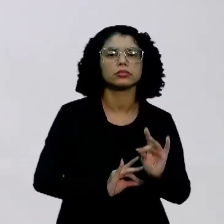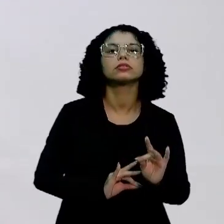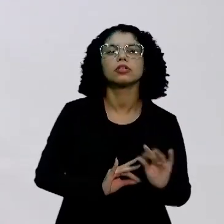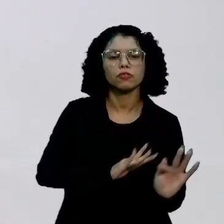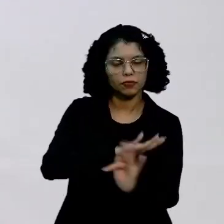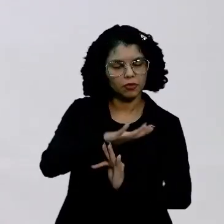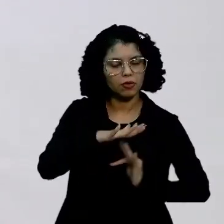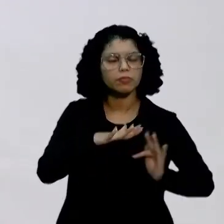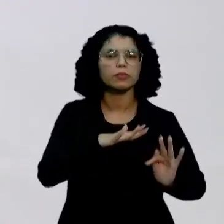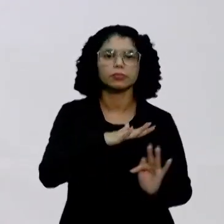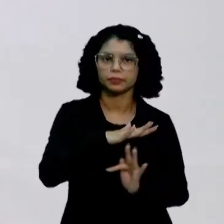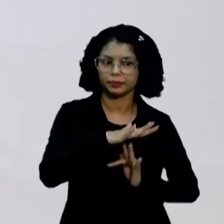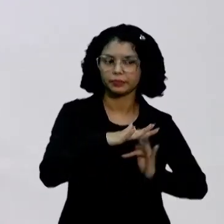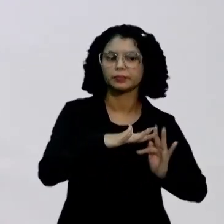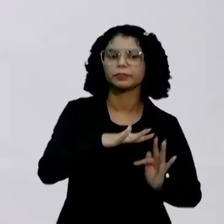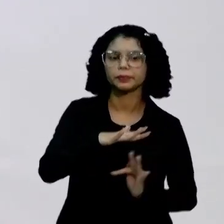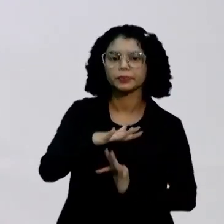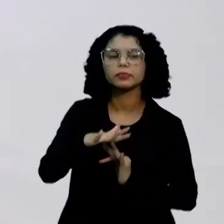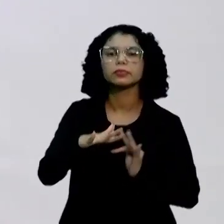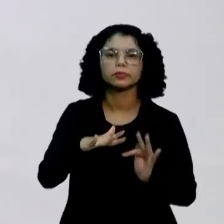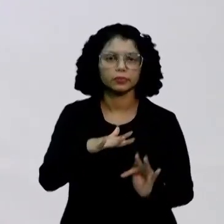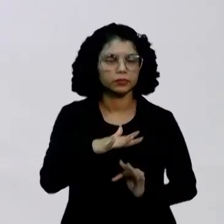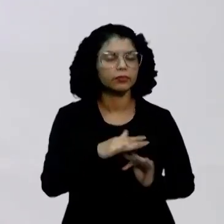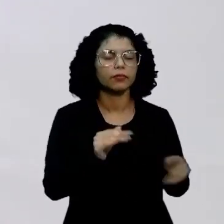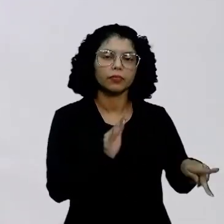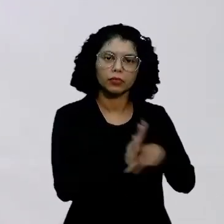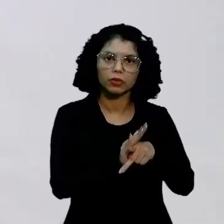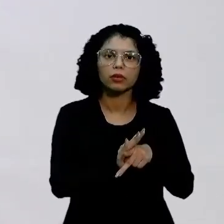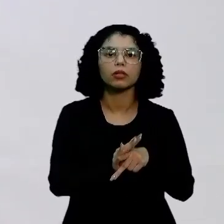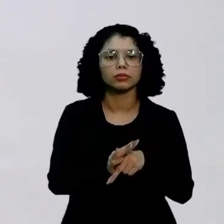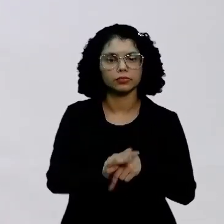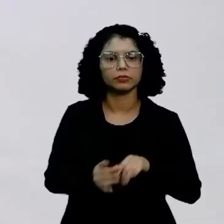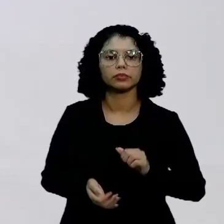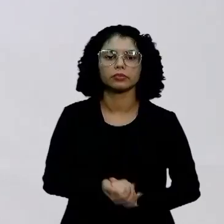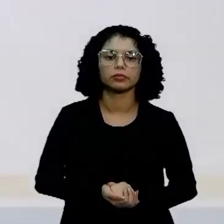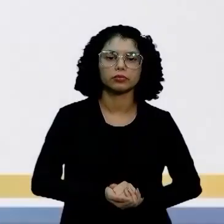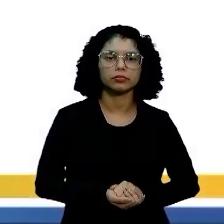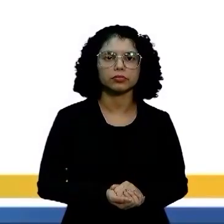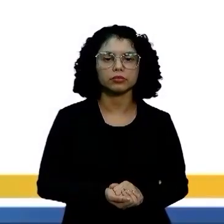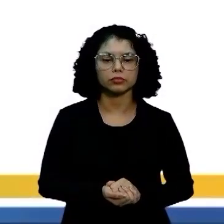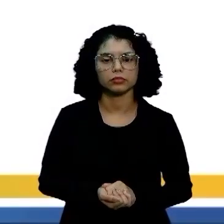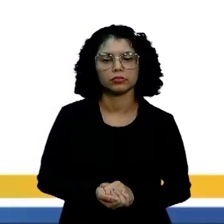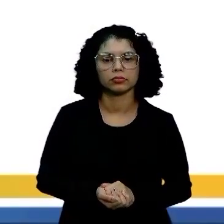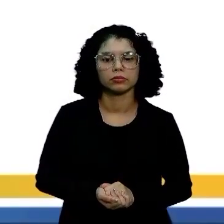linguagem popularizada, mas é aquela linguagem típica mesmo literária, tá bom?